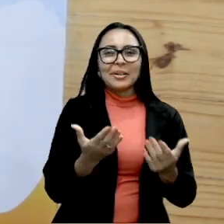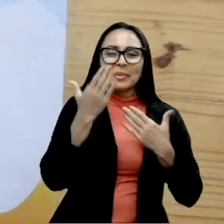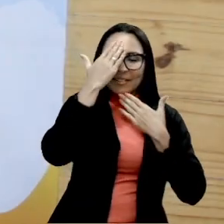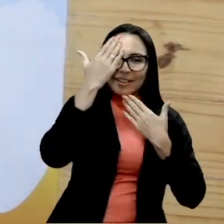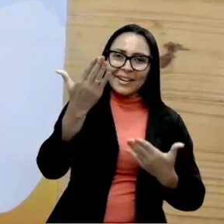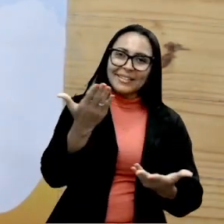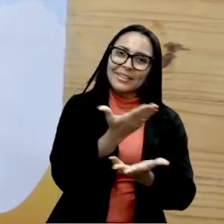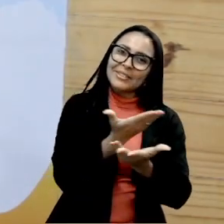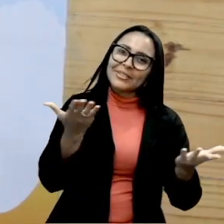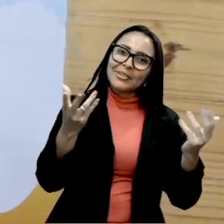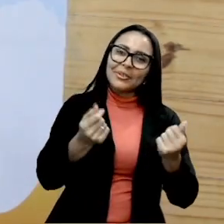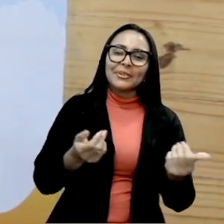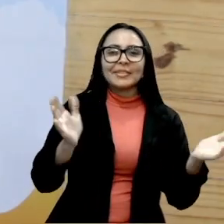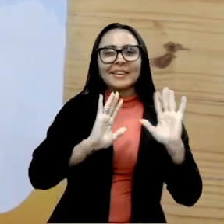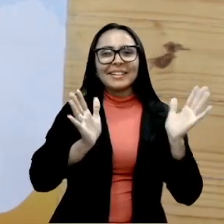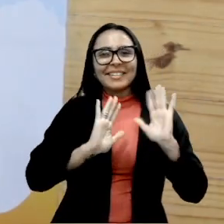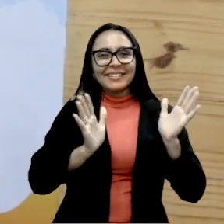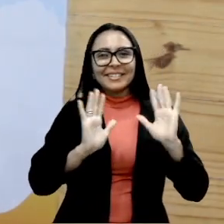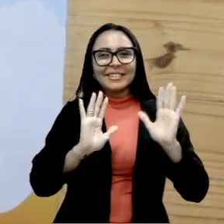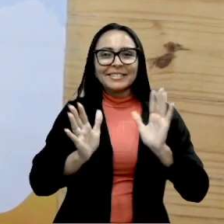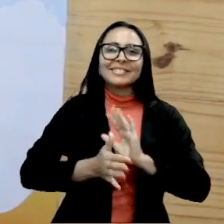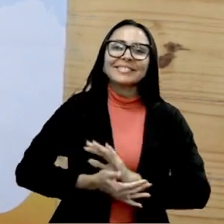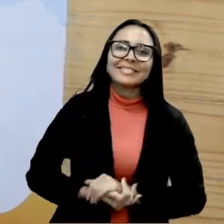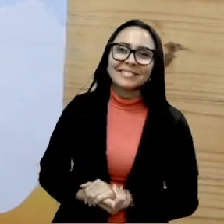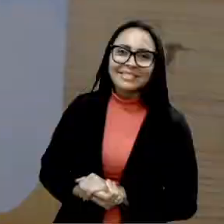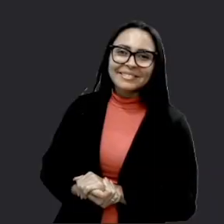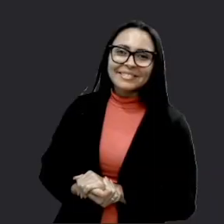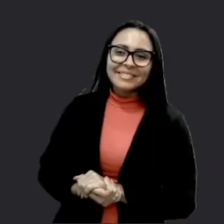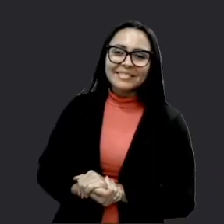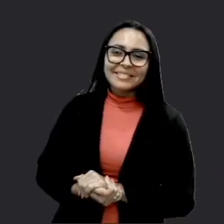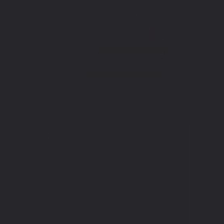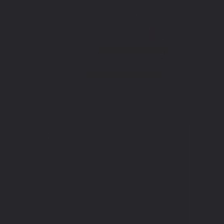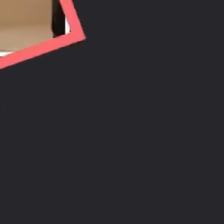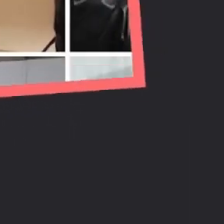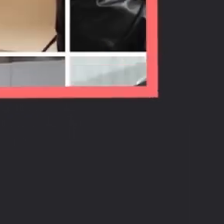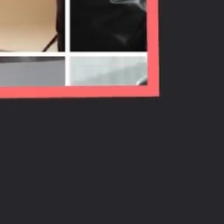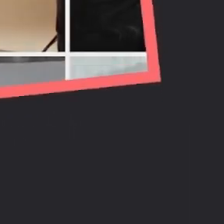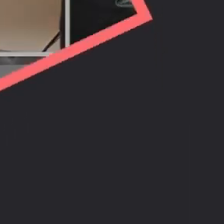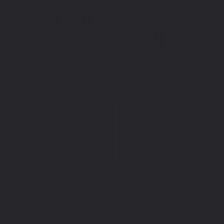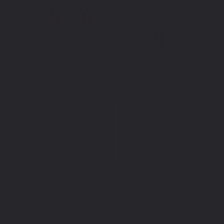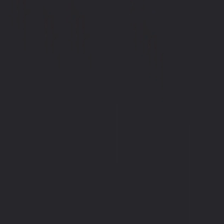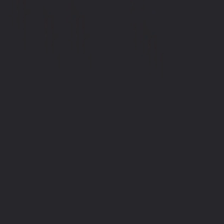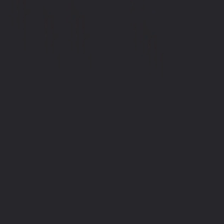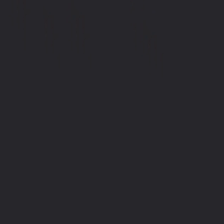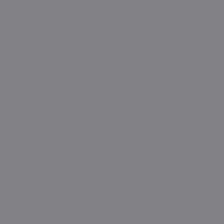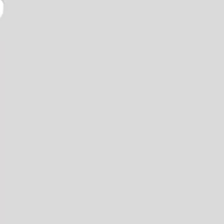obrigado a todos e até a próxima videoaula.